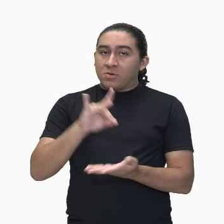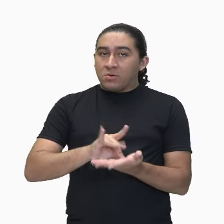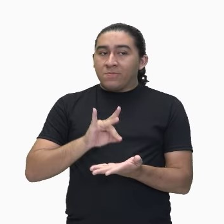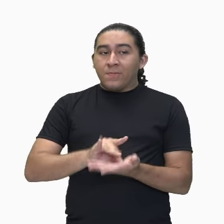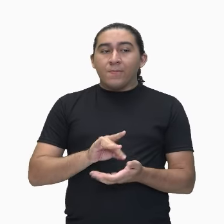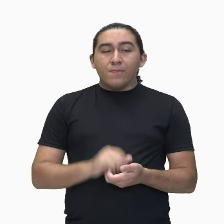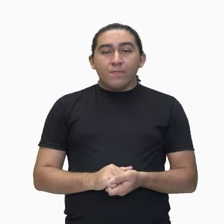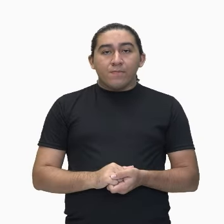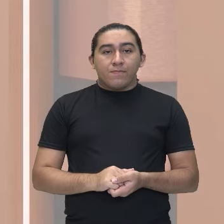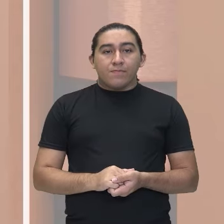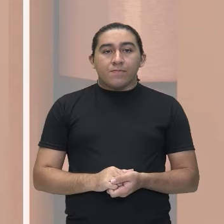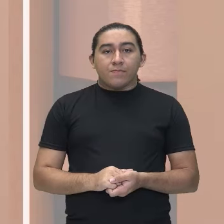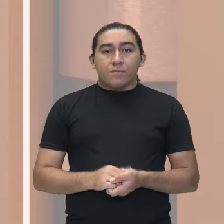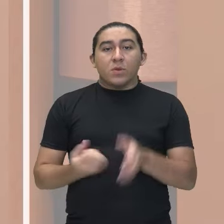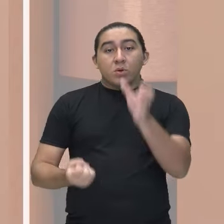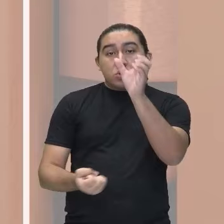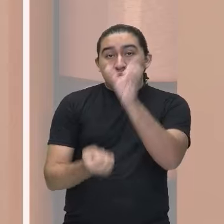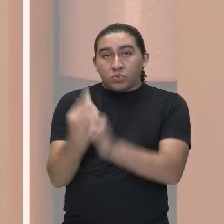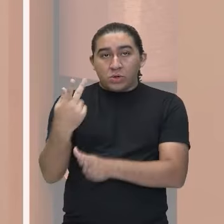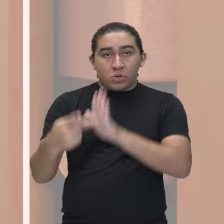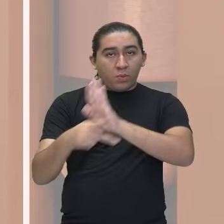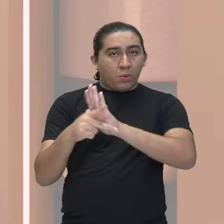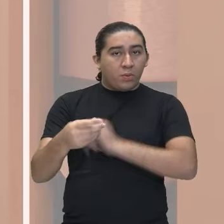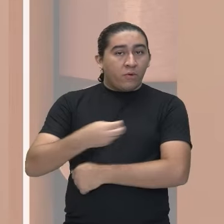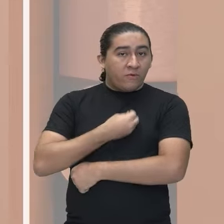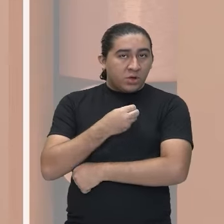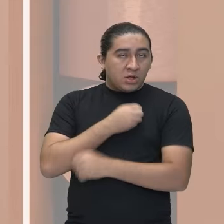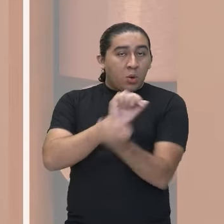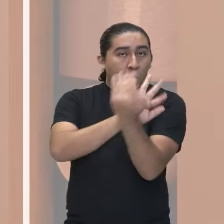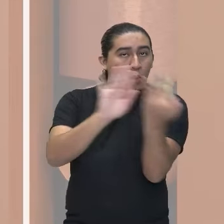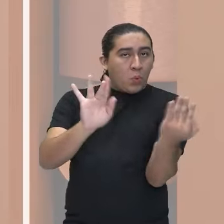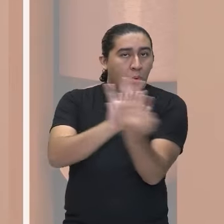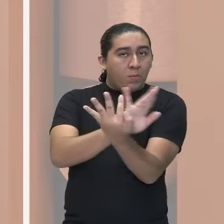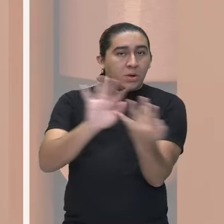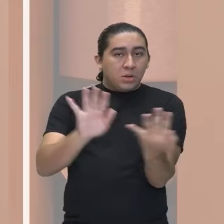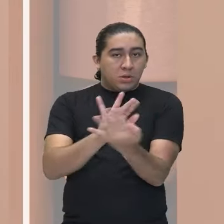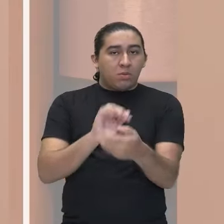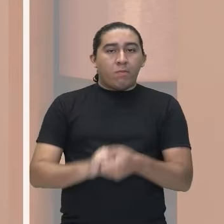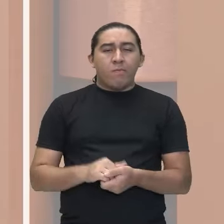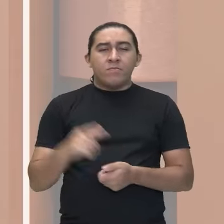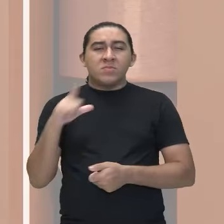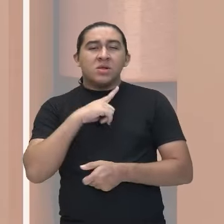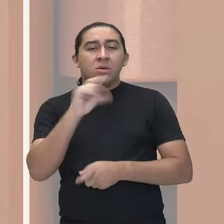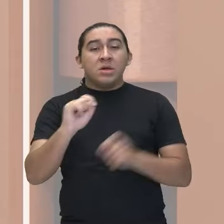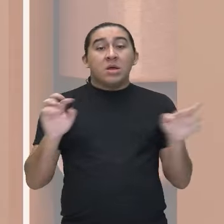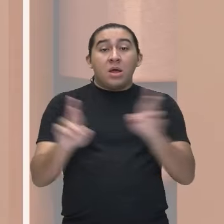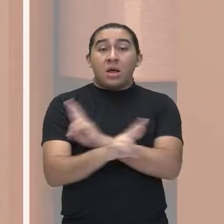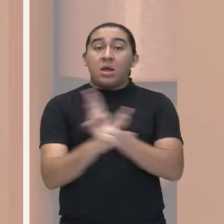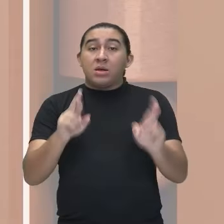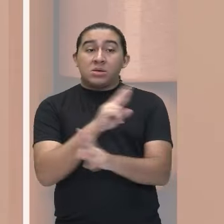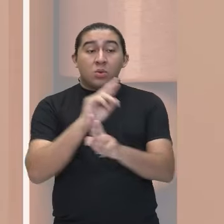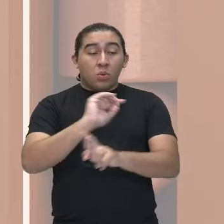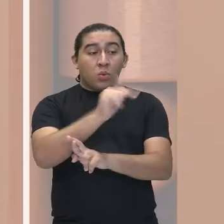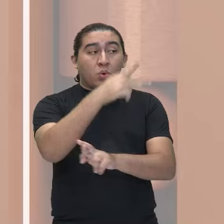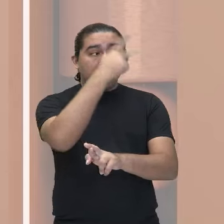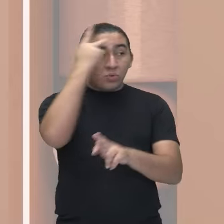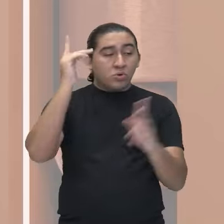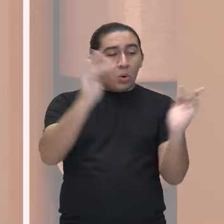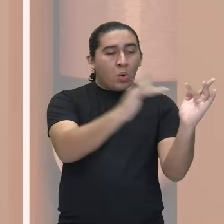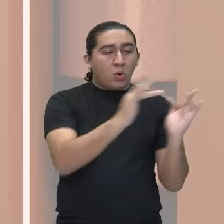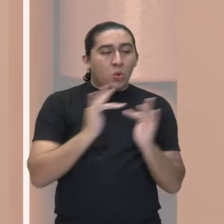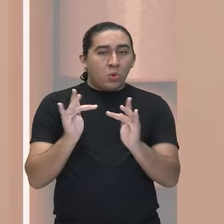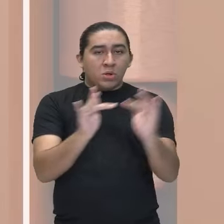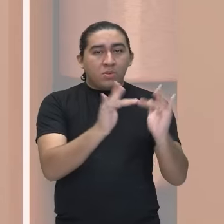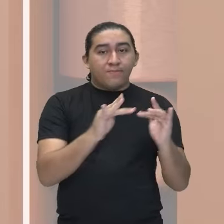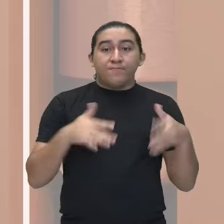também, né? O surgimento da vida urbana, não é? Aquela relação com os outros, tá bom?